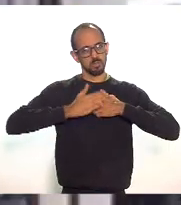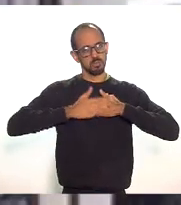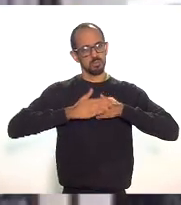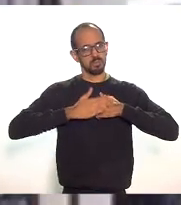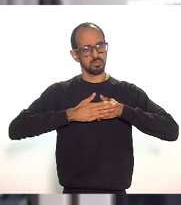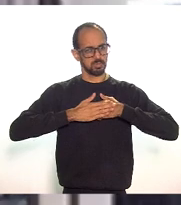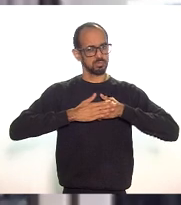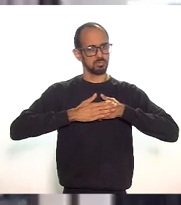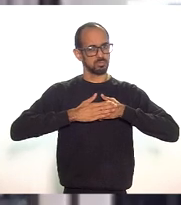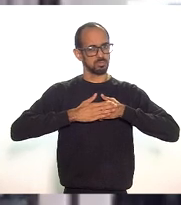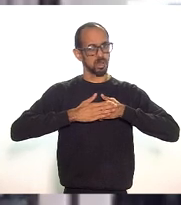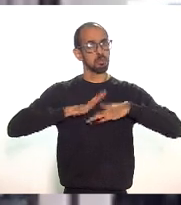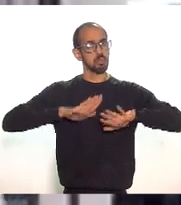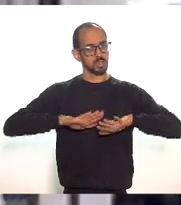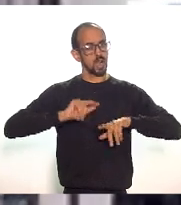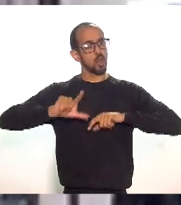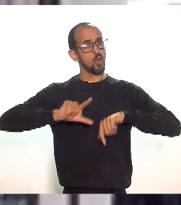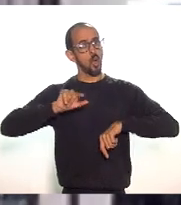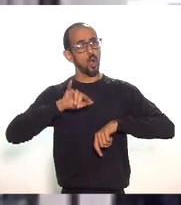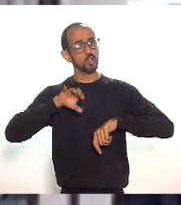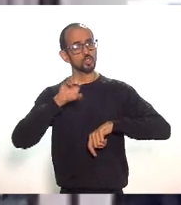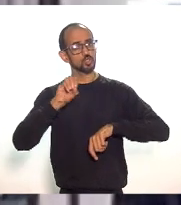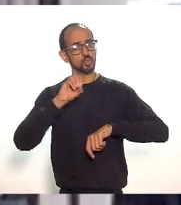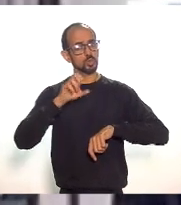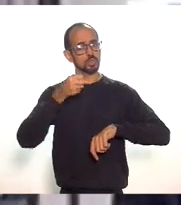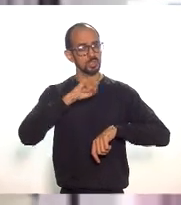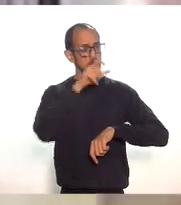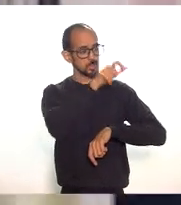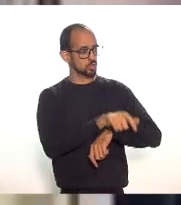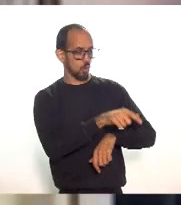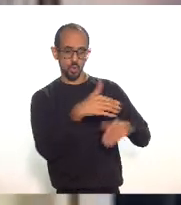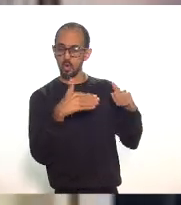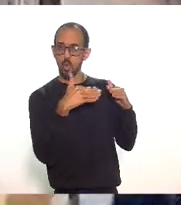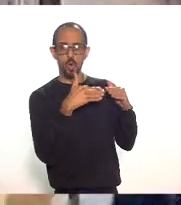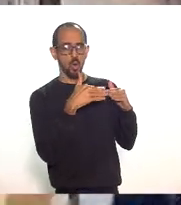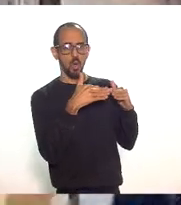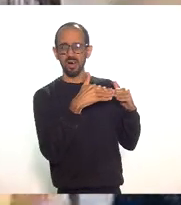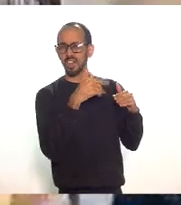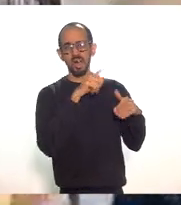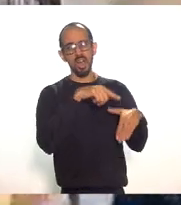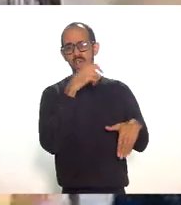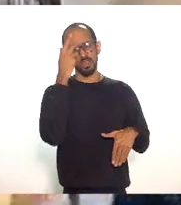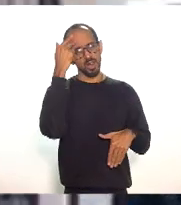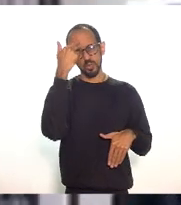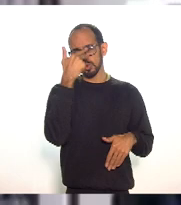ele é recebido de forma natural. Nós não vamos, de forma alguma,